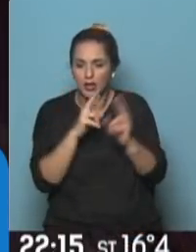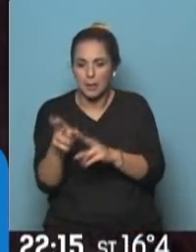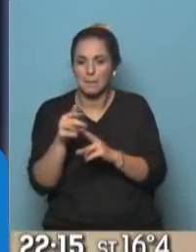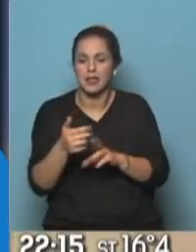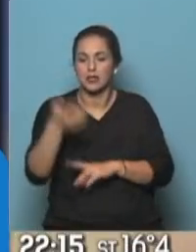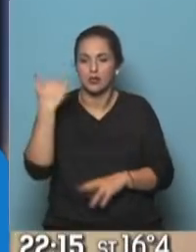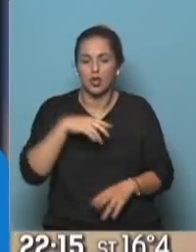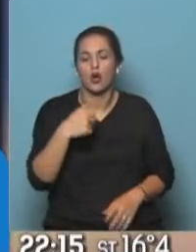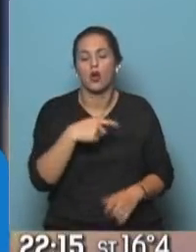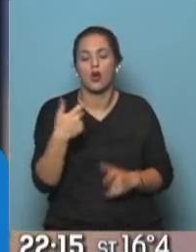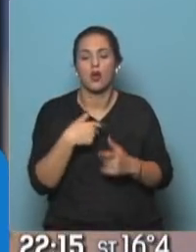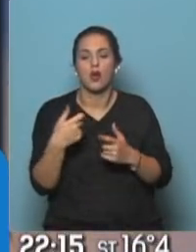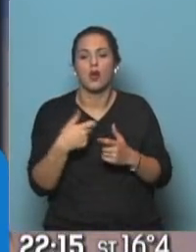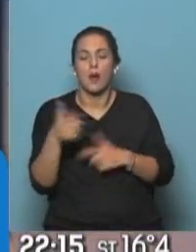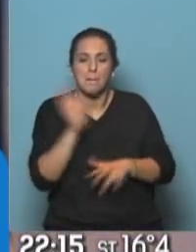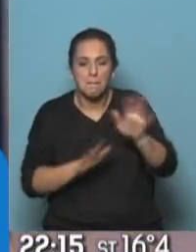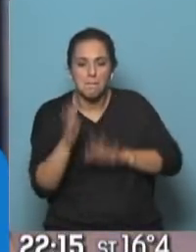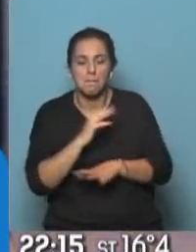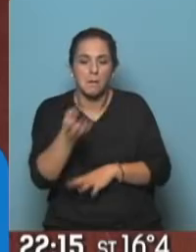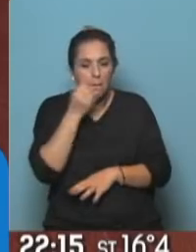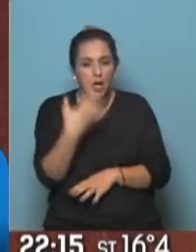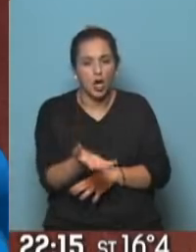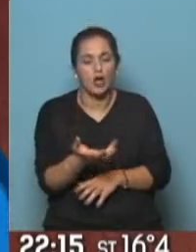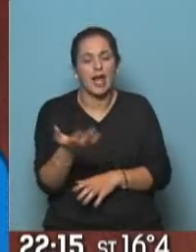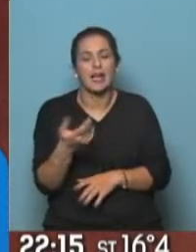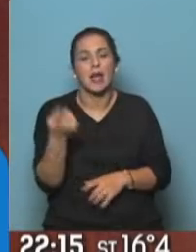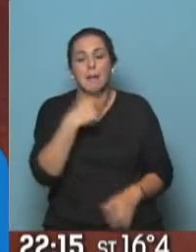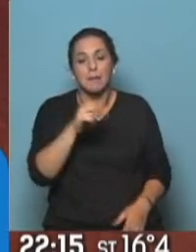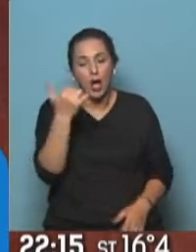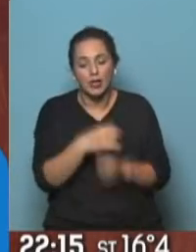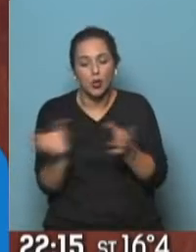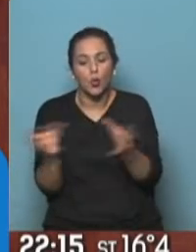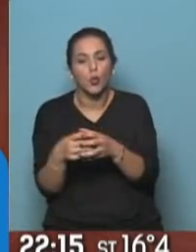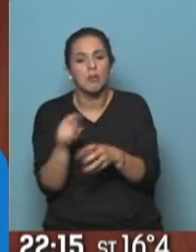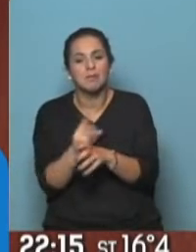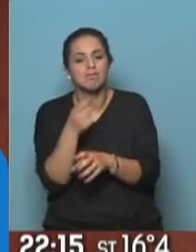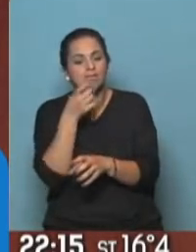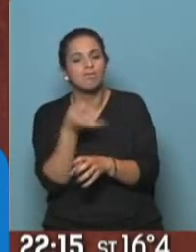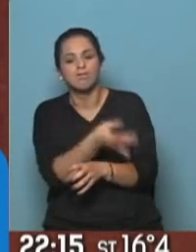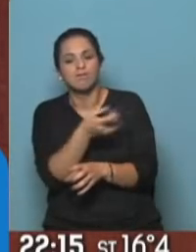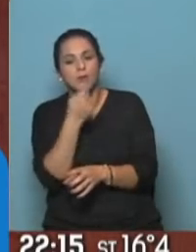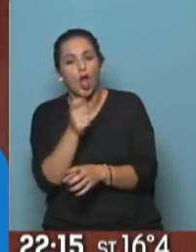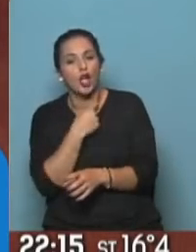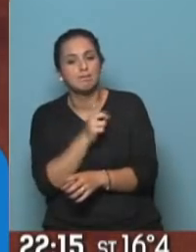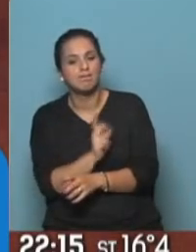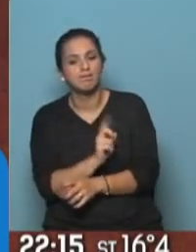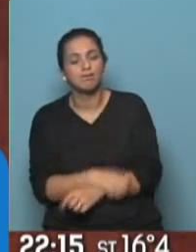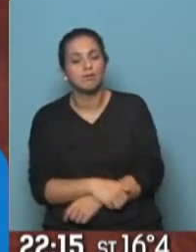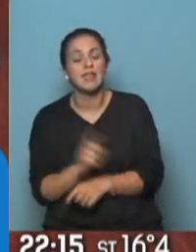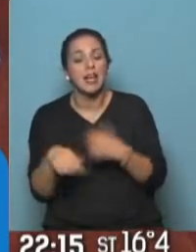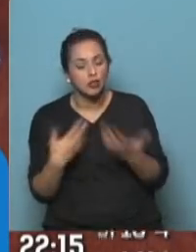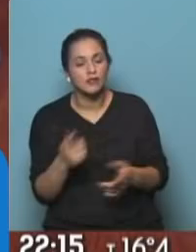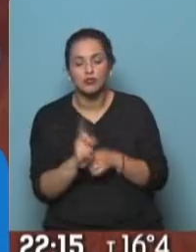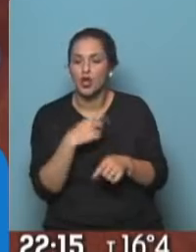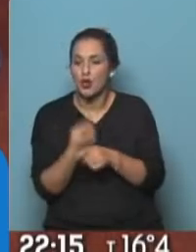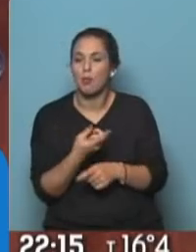as ciclovias, ha tratado de melhorar, pero tinha um setor que não lo queria. Então, com isso não pudo